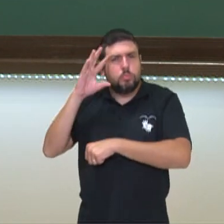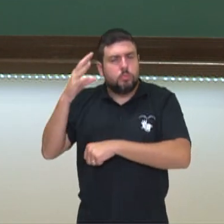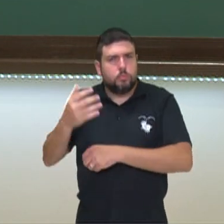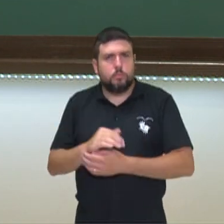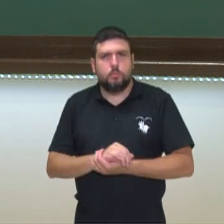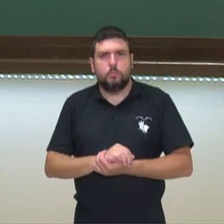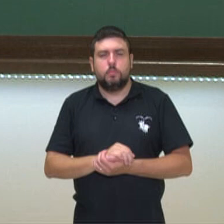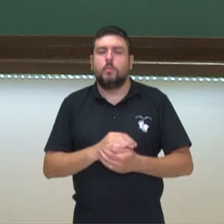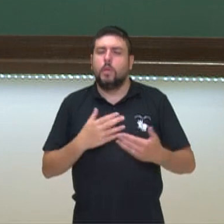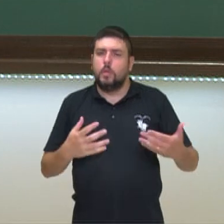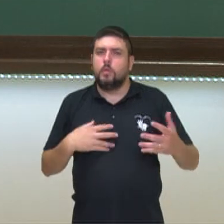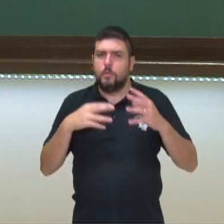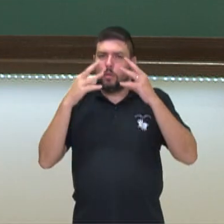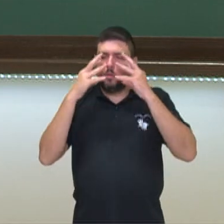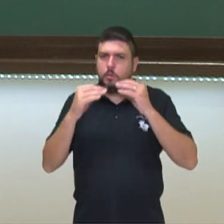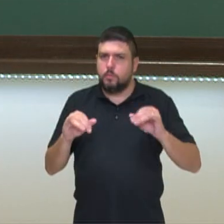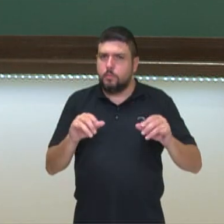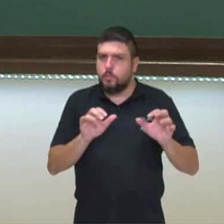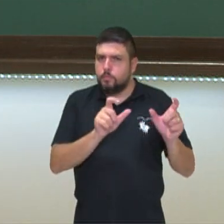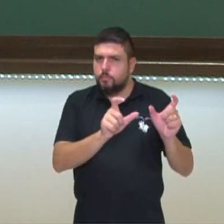as palavras. Vamos lá?